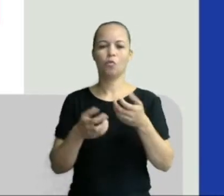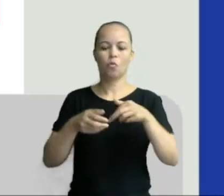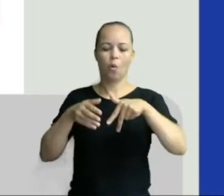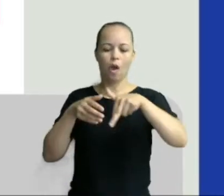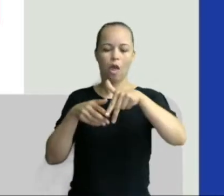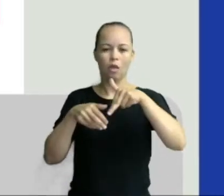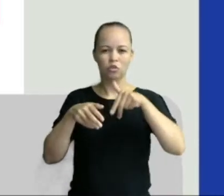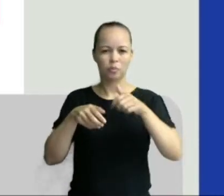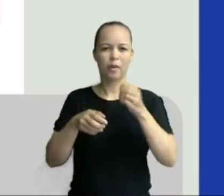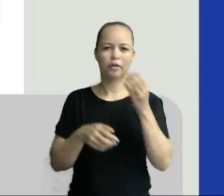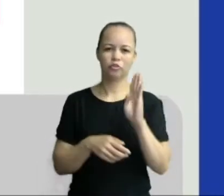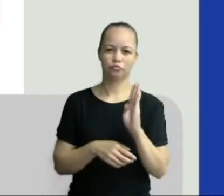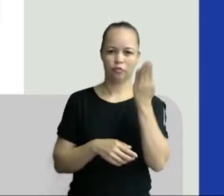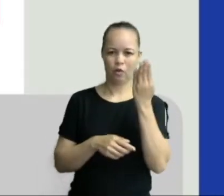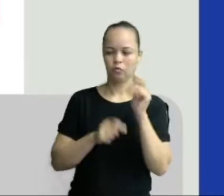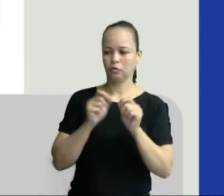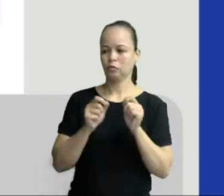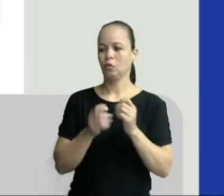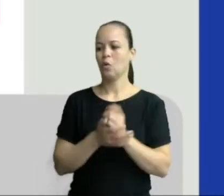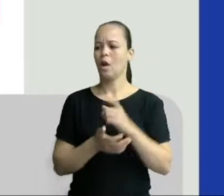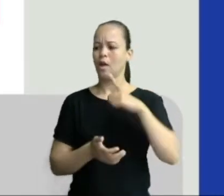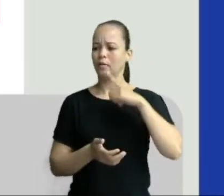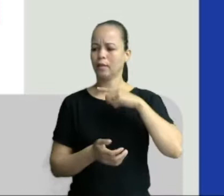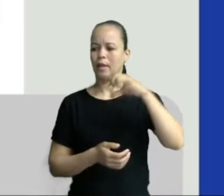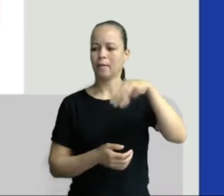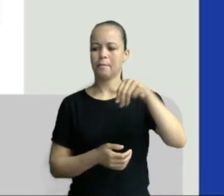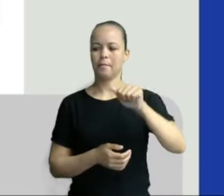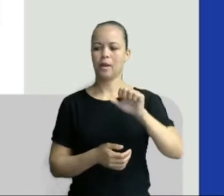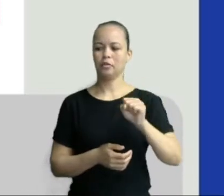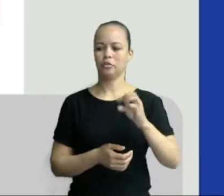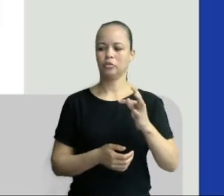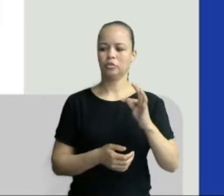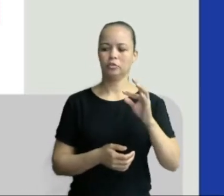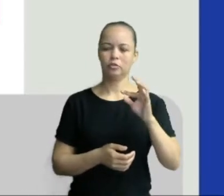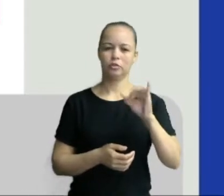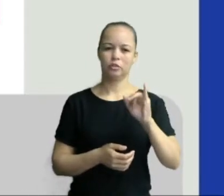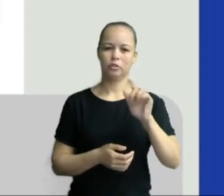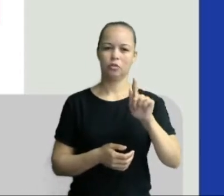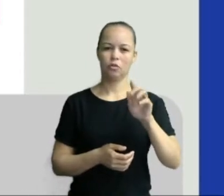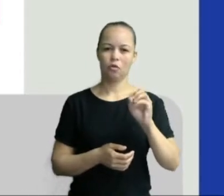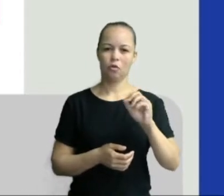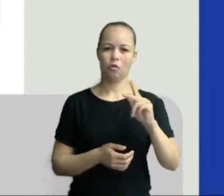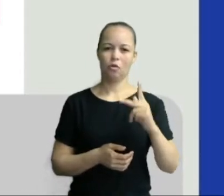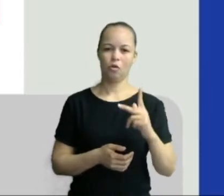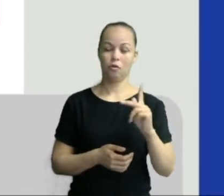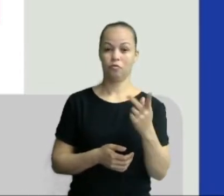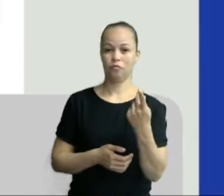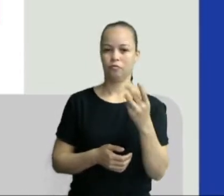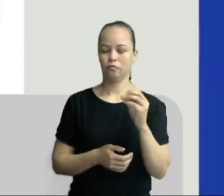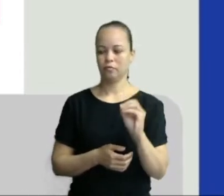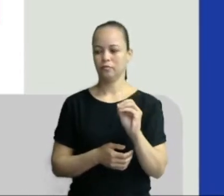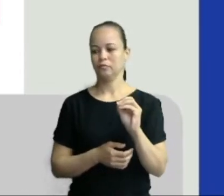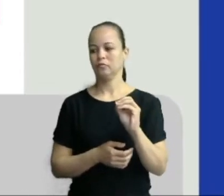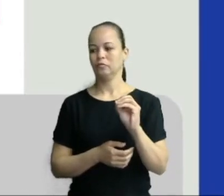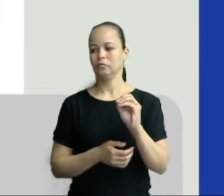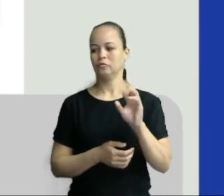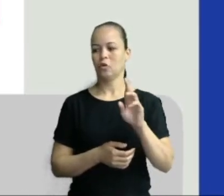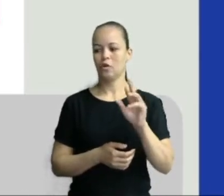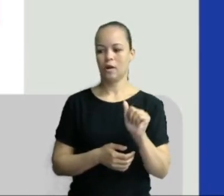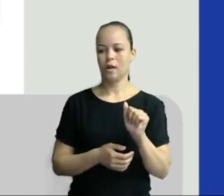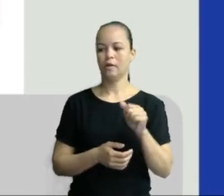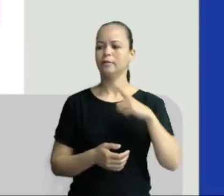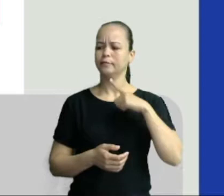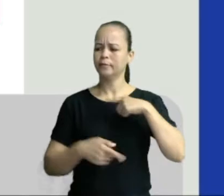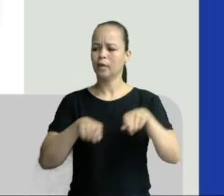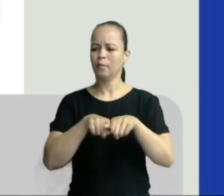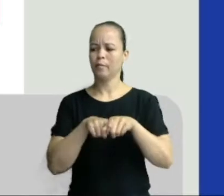ameba. Mastigófaro, aqui eu posso citar aqui como exemplo aqui, vocês estão vendo aqui, essa estrutura aqui ela tem um